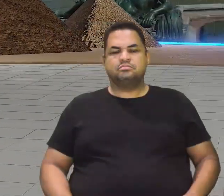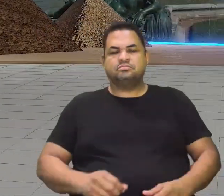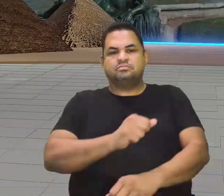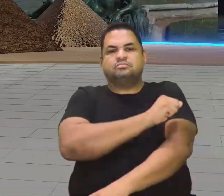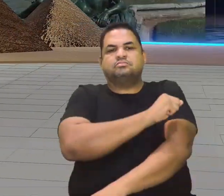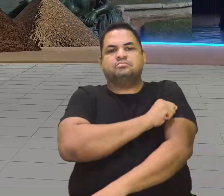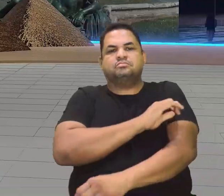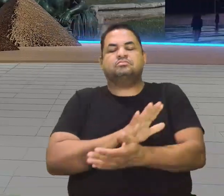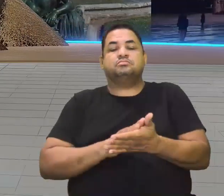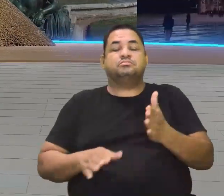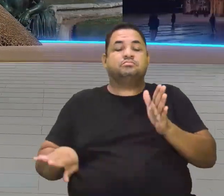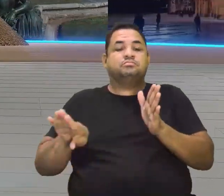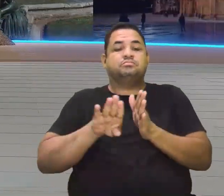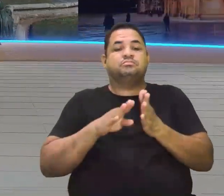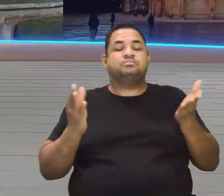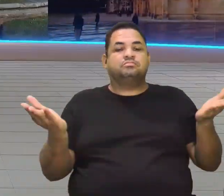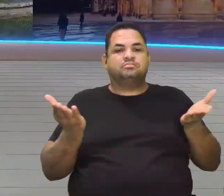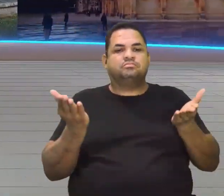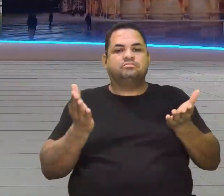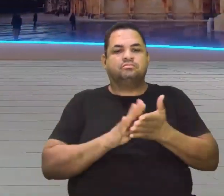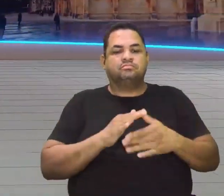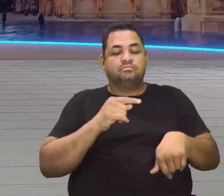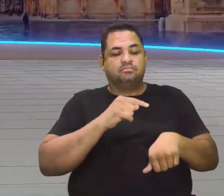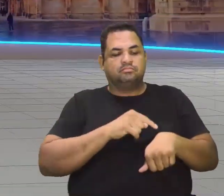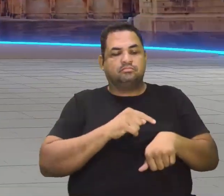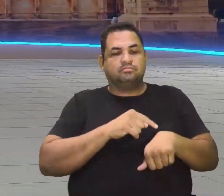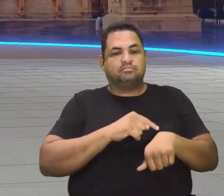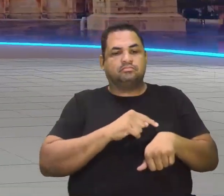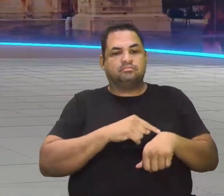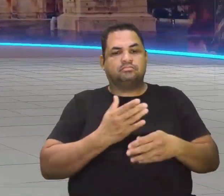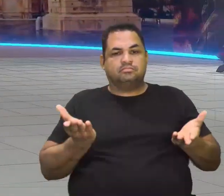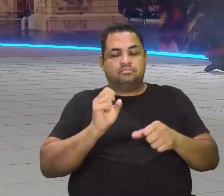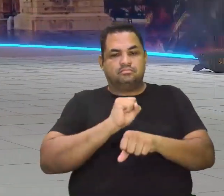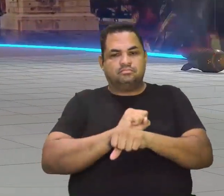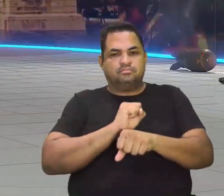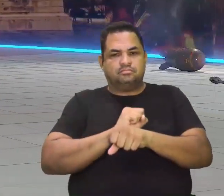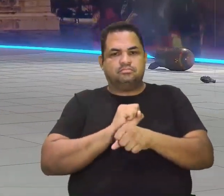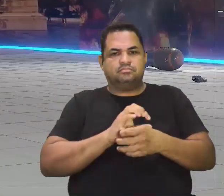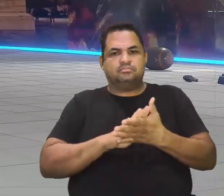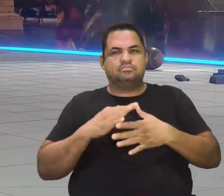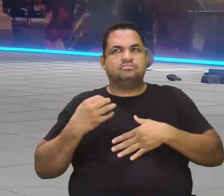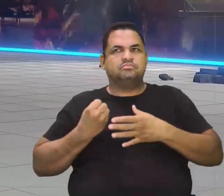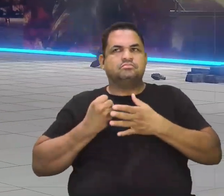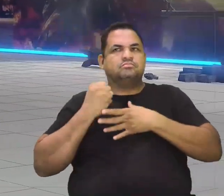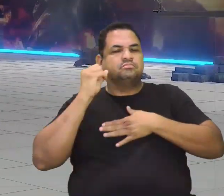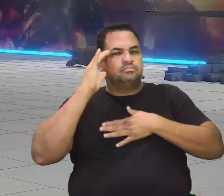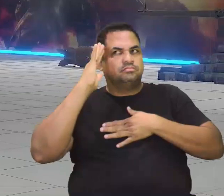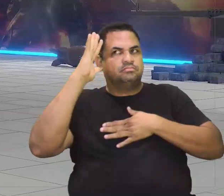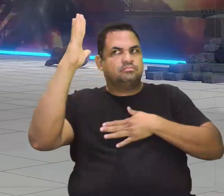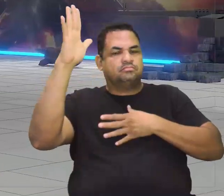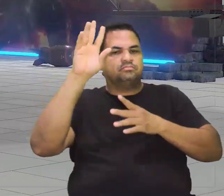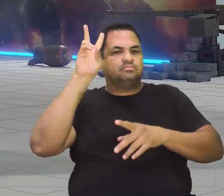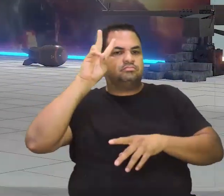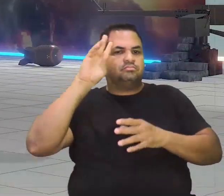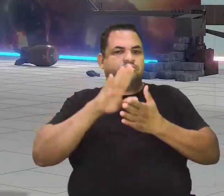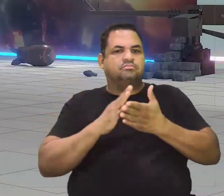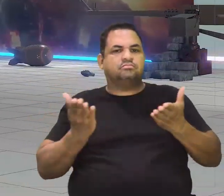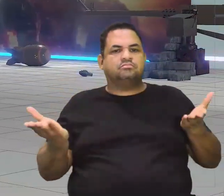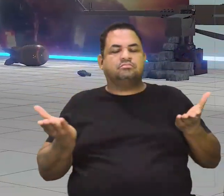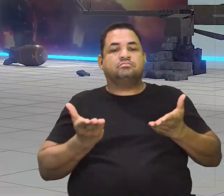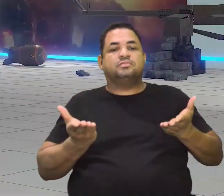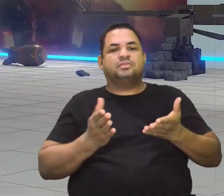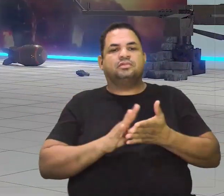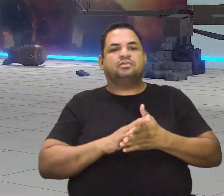Alunos, chegamos ao momento que nós estávamos tanto esperando. Essa viagem que nós fizemos história, agora nós chegamos ao momento